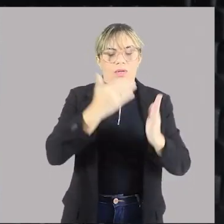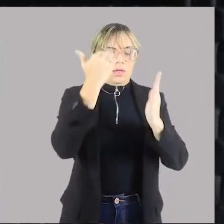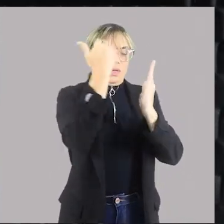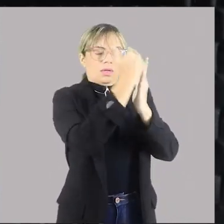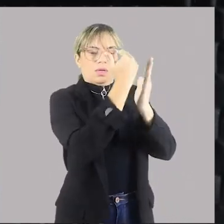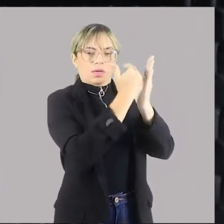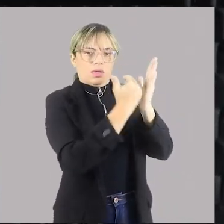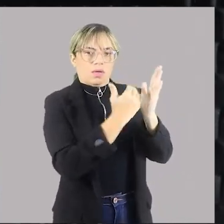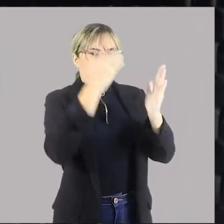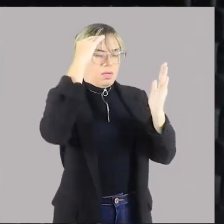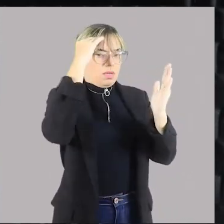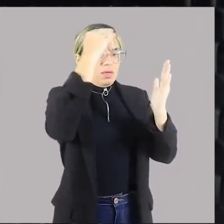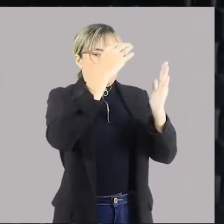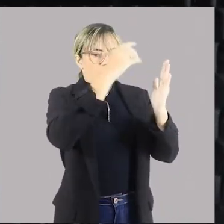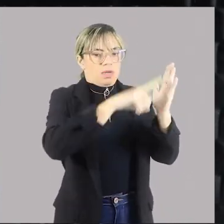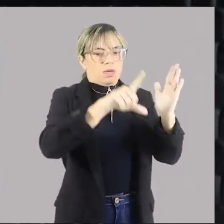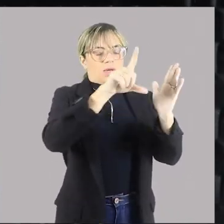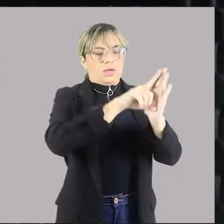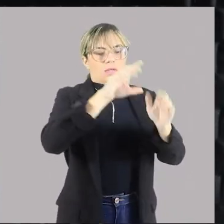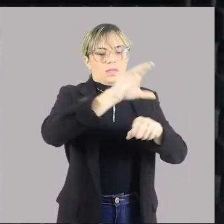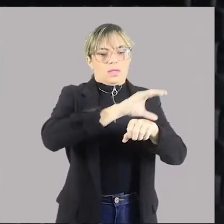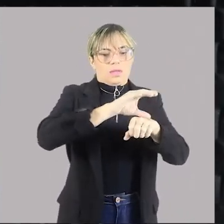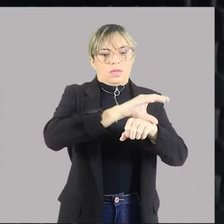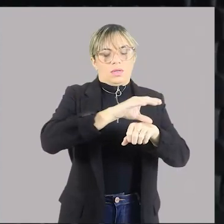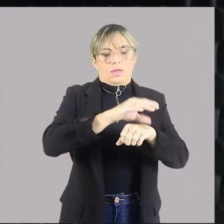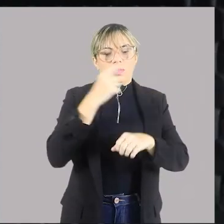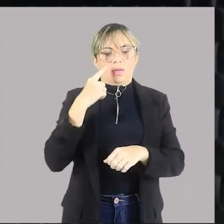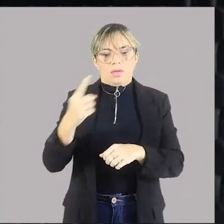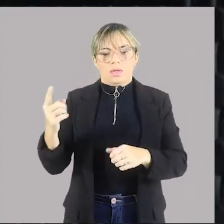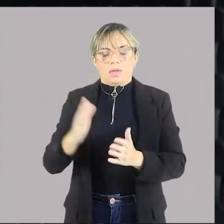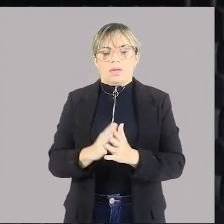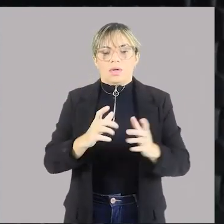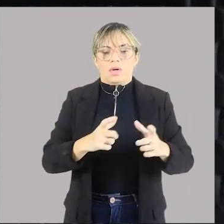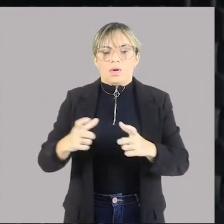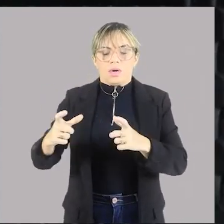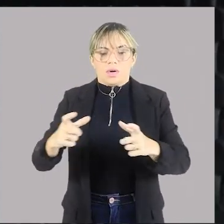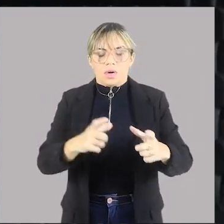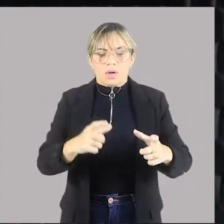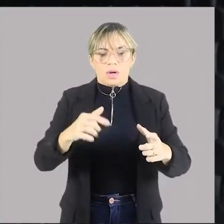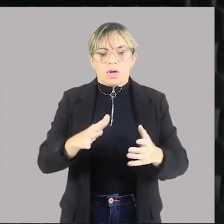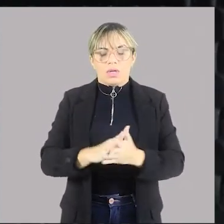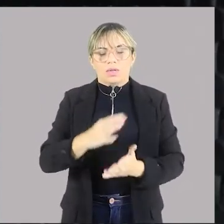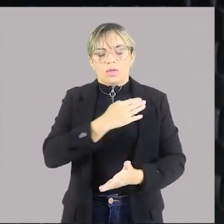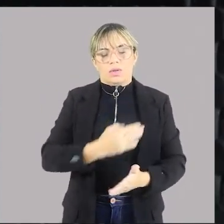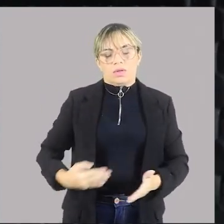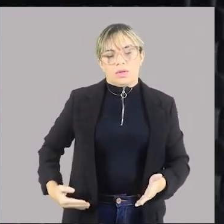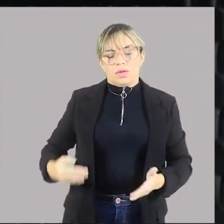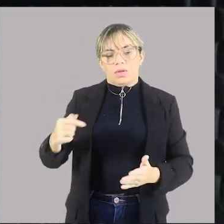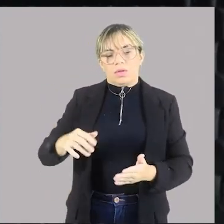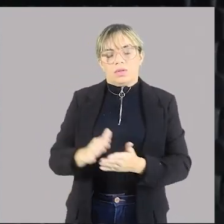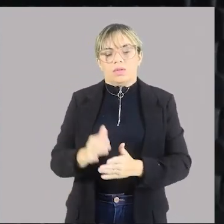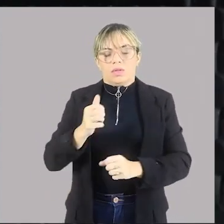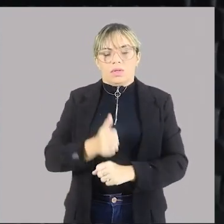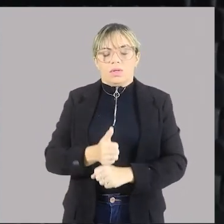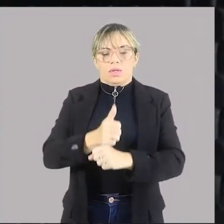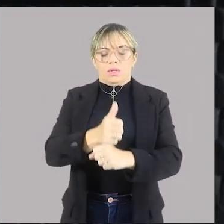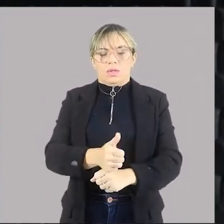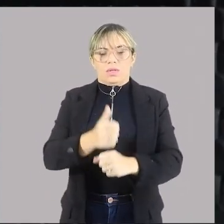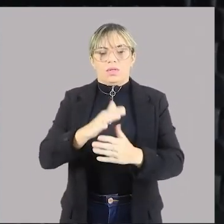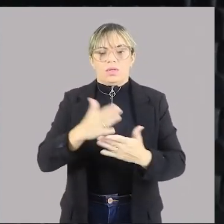perfeito? Nesse sentido, os órgãos, os agentes e as atividades têm a tendência, buscam,